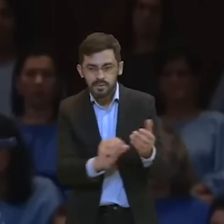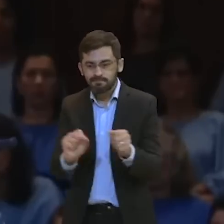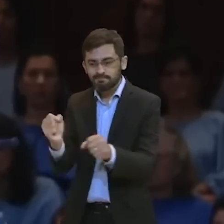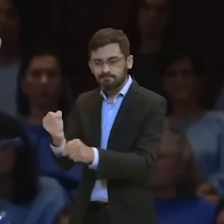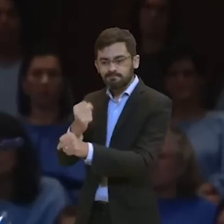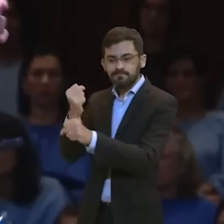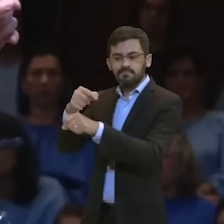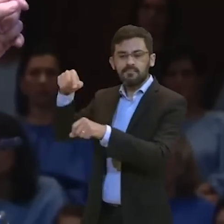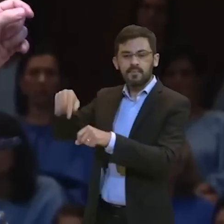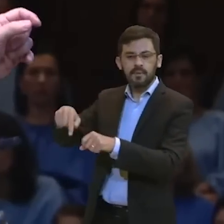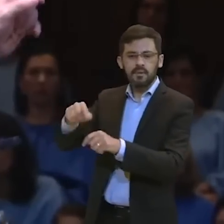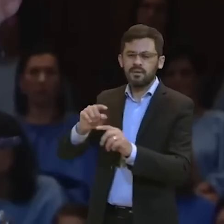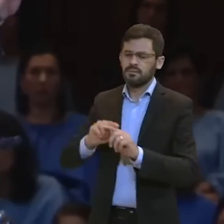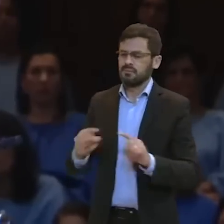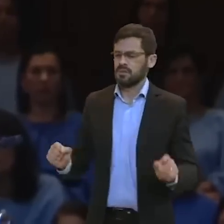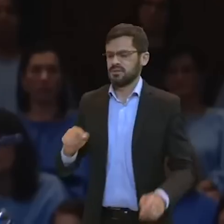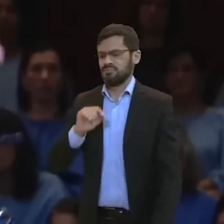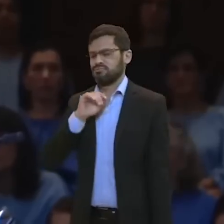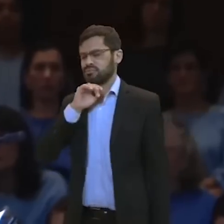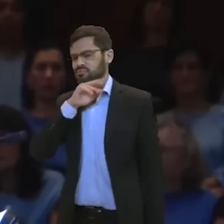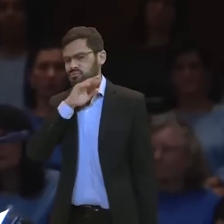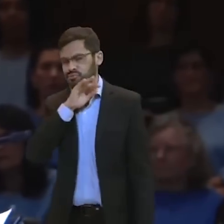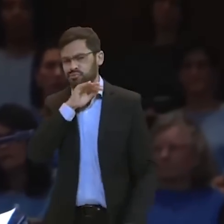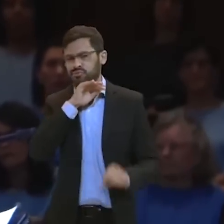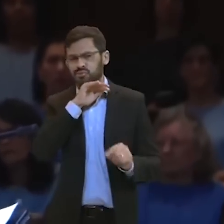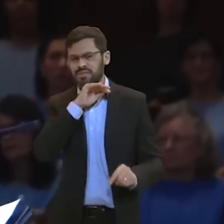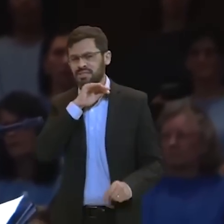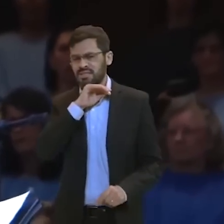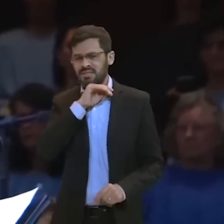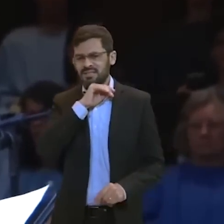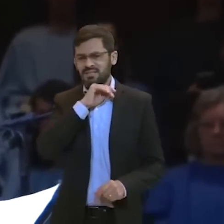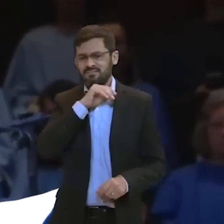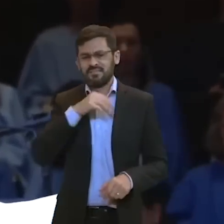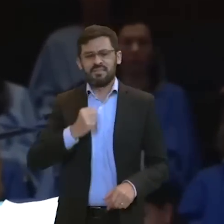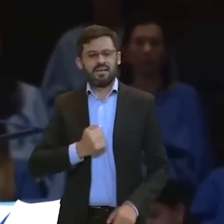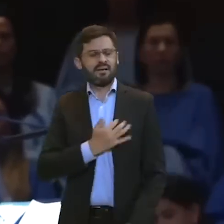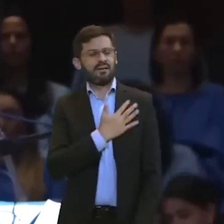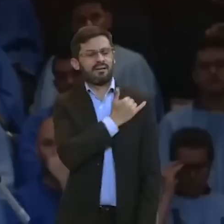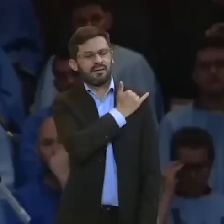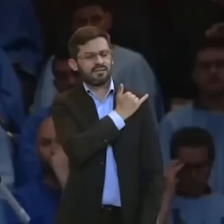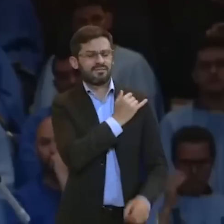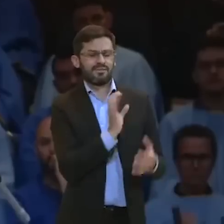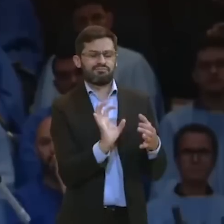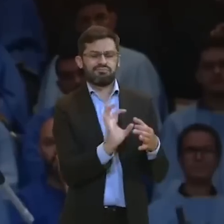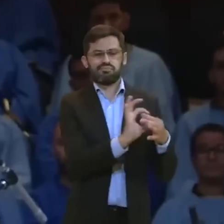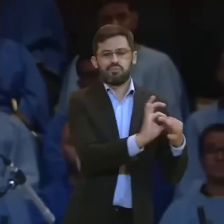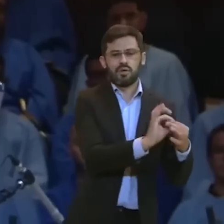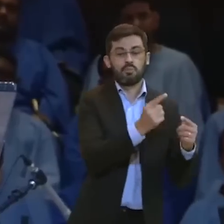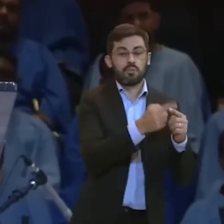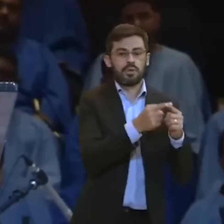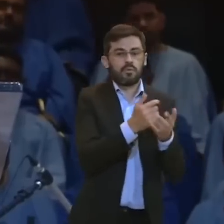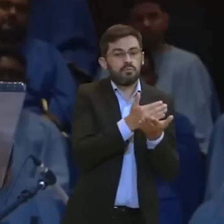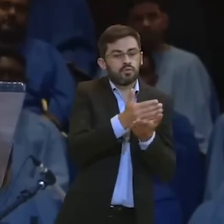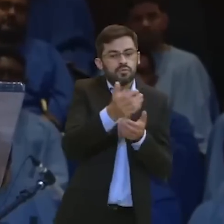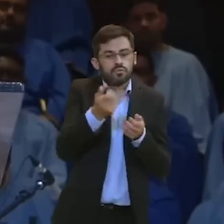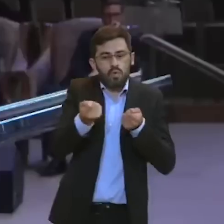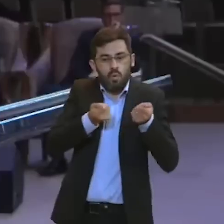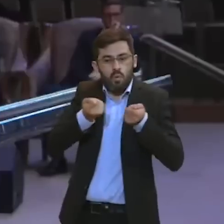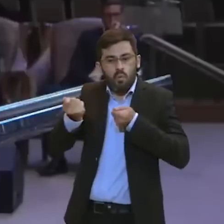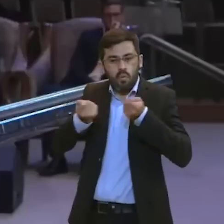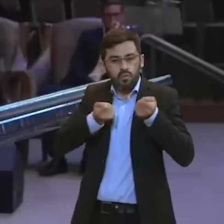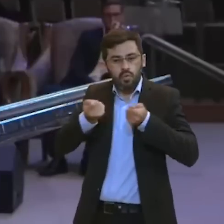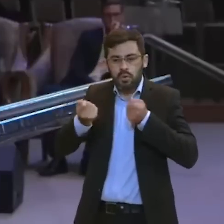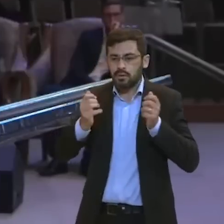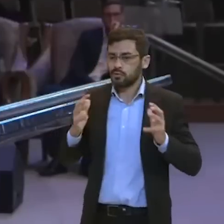que pior de tudo foi a aliança com Tiglat-Pileser, porque ele começou a dominar com os seus